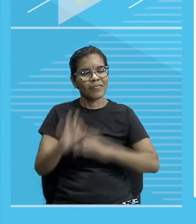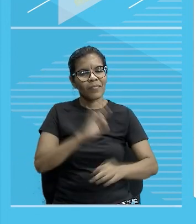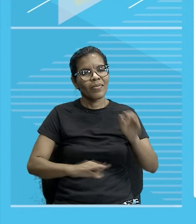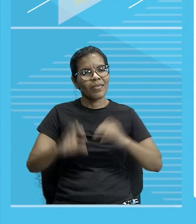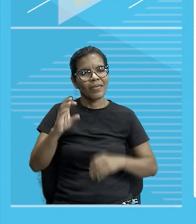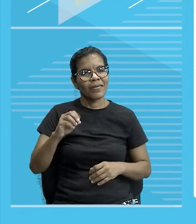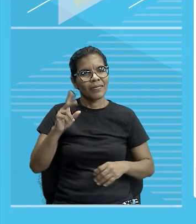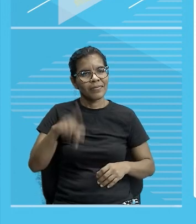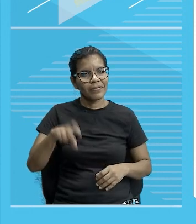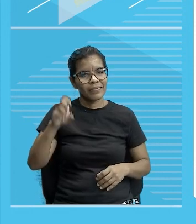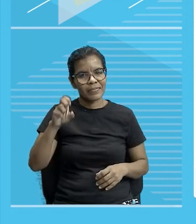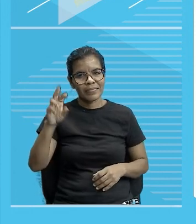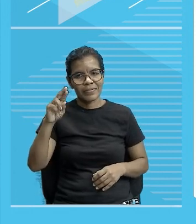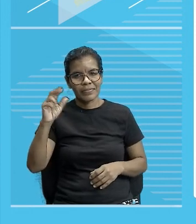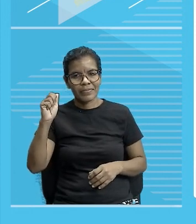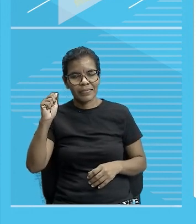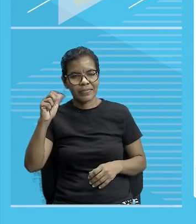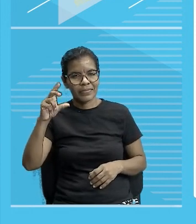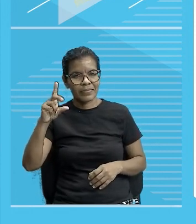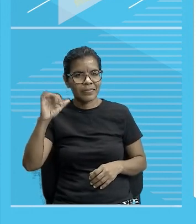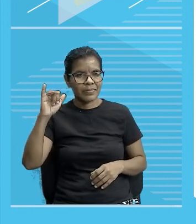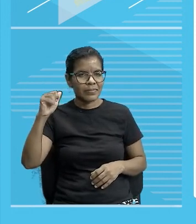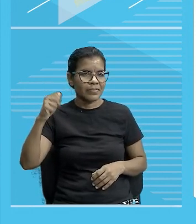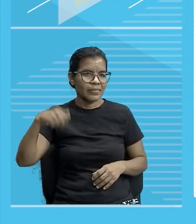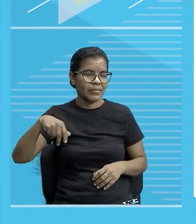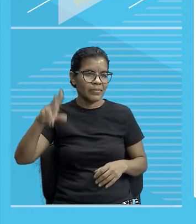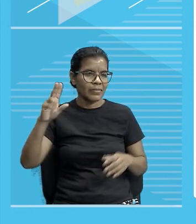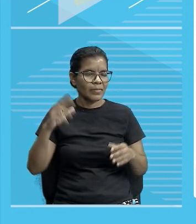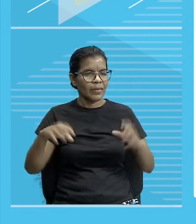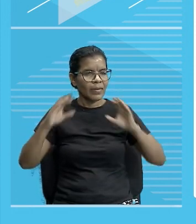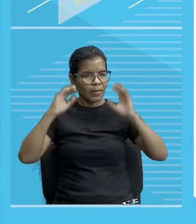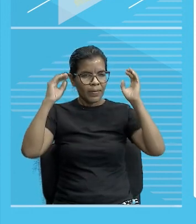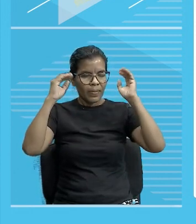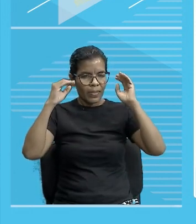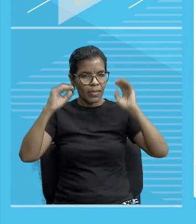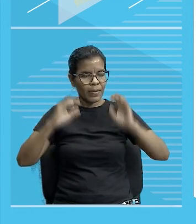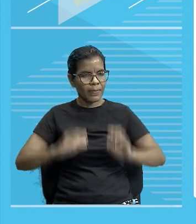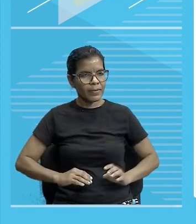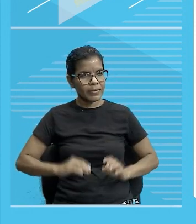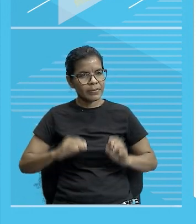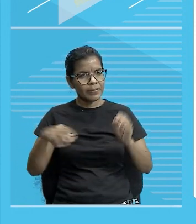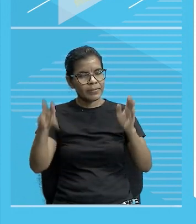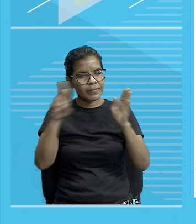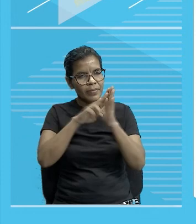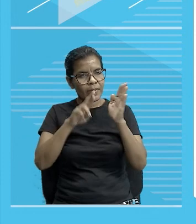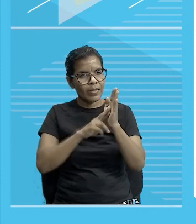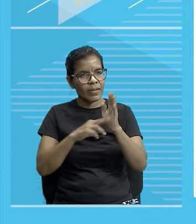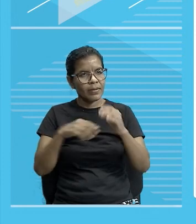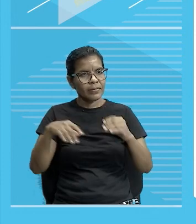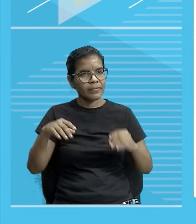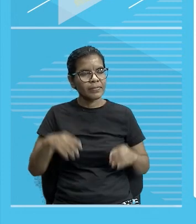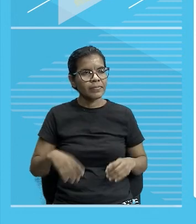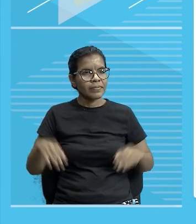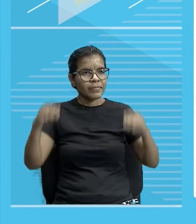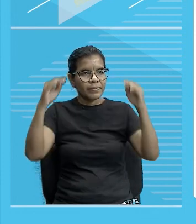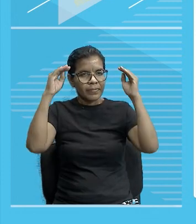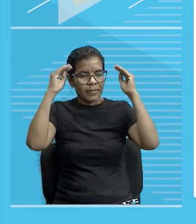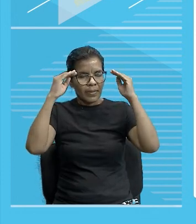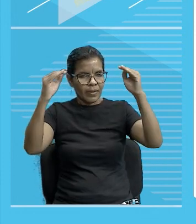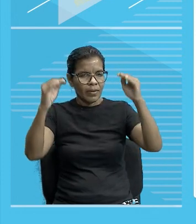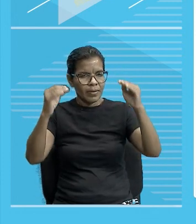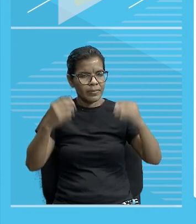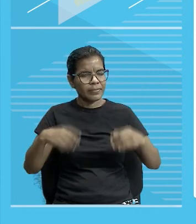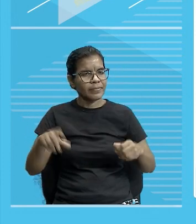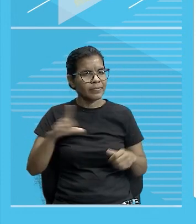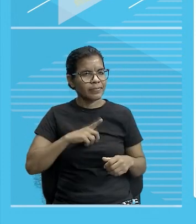relacionados para a gente poder encerrar com comportamento regras gente o ser humano ele só se comporta se tiver